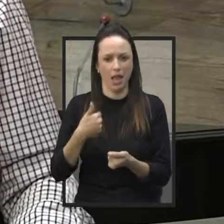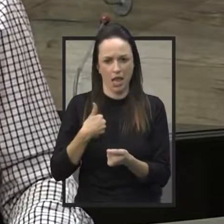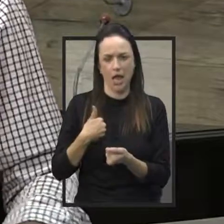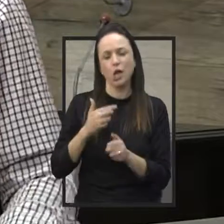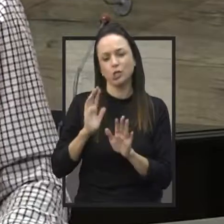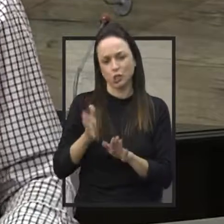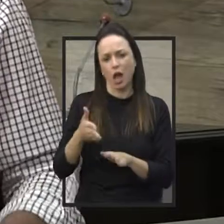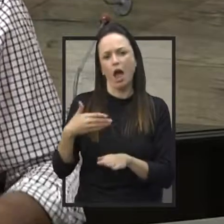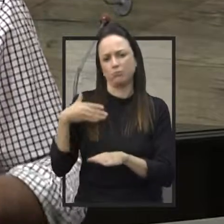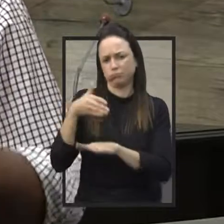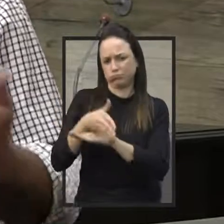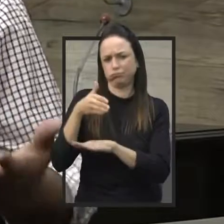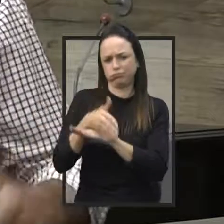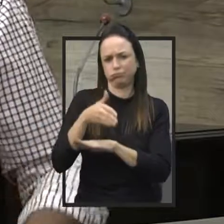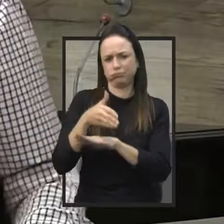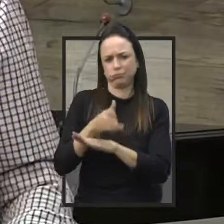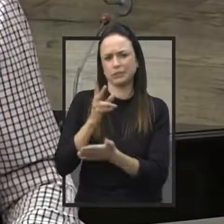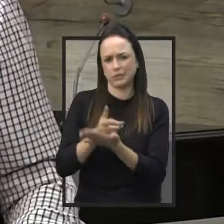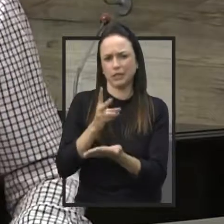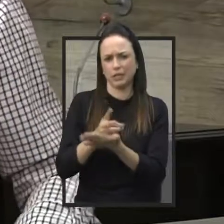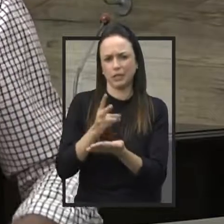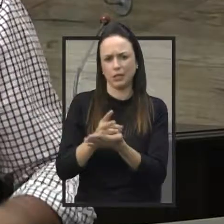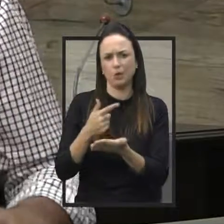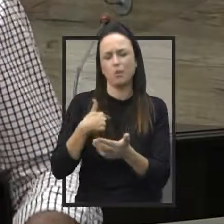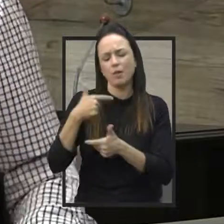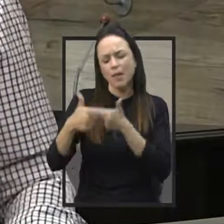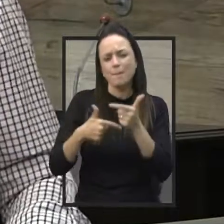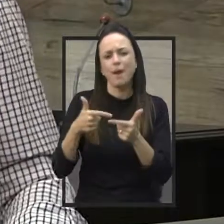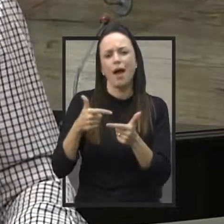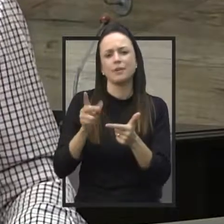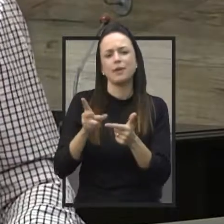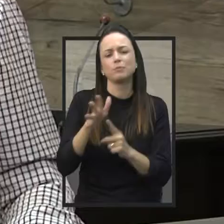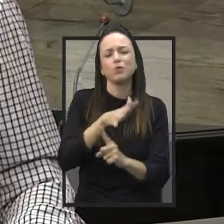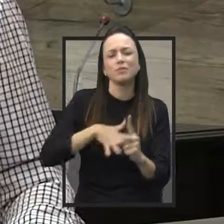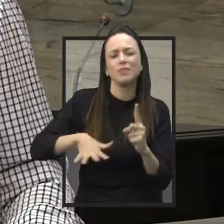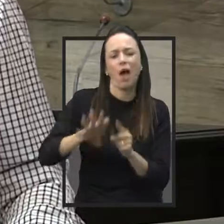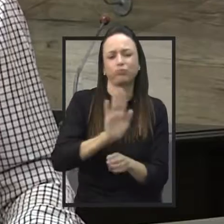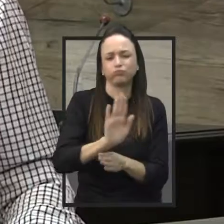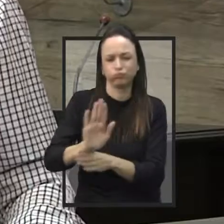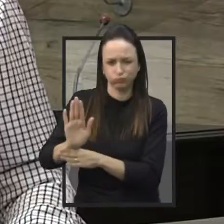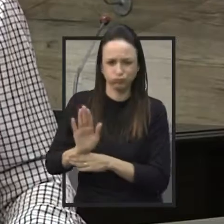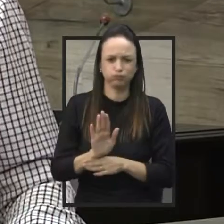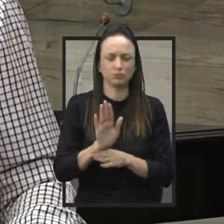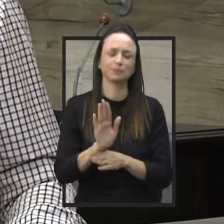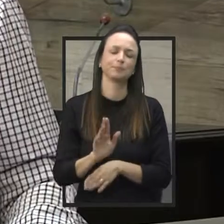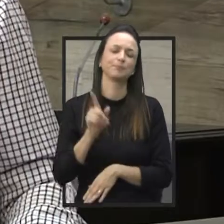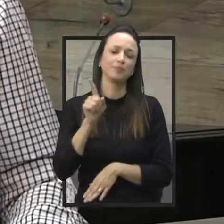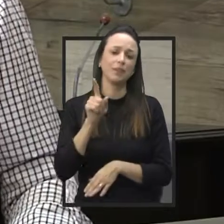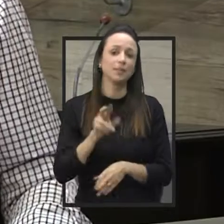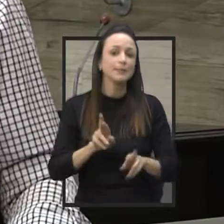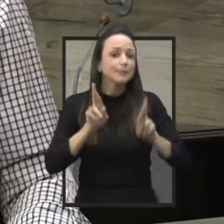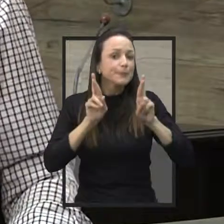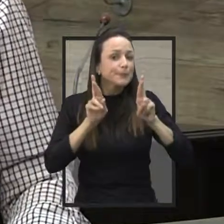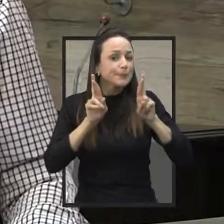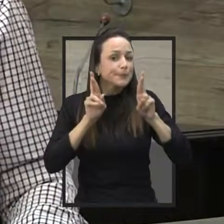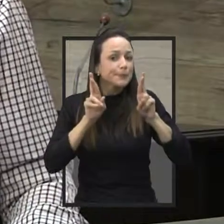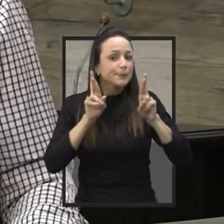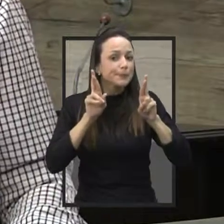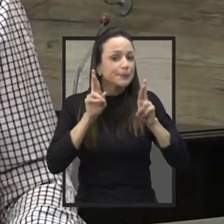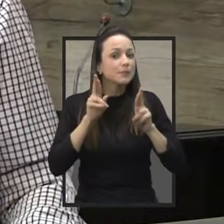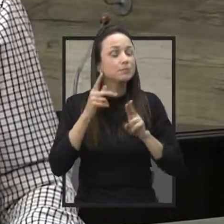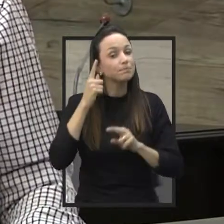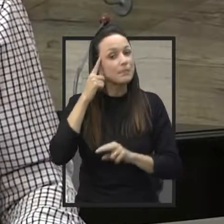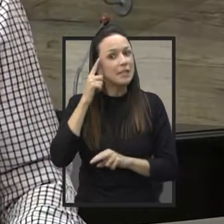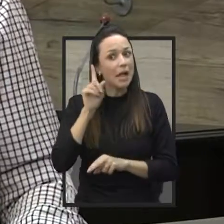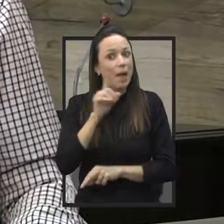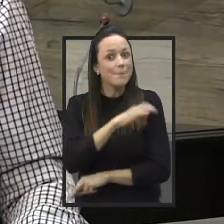da instituição, porque nós trabalhamos também com causa social, então eu já conheço faz tempo, mas eles estavam na expectativa de que o prefeito